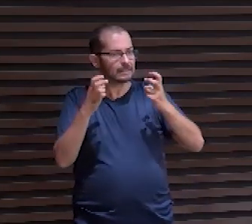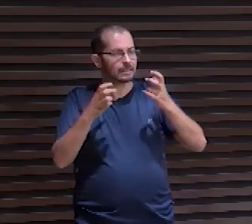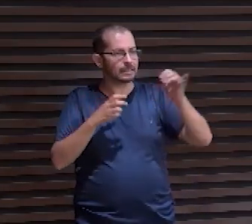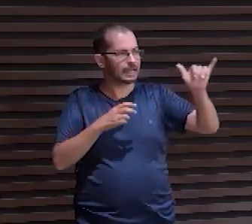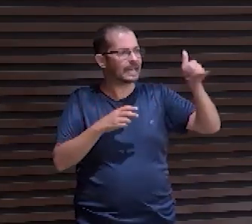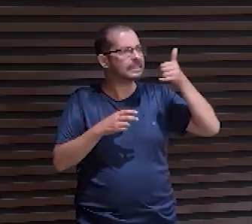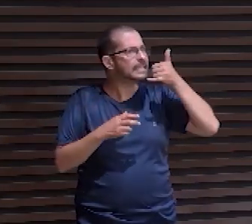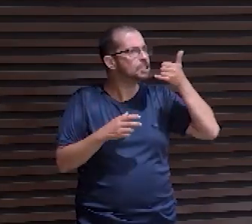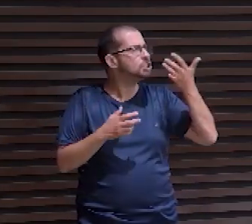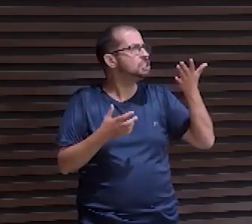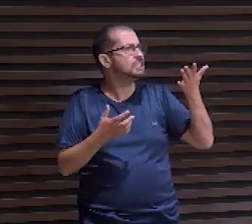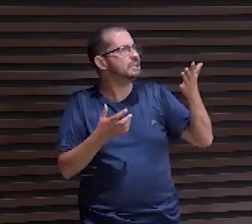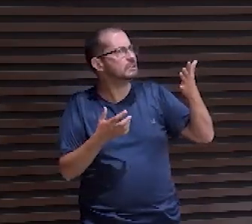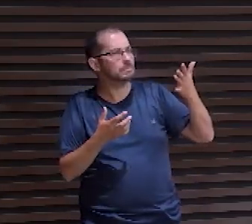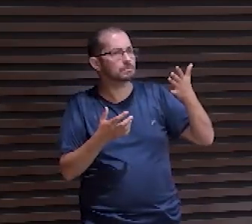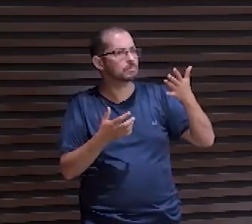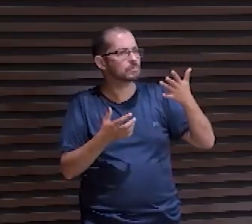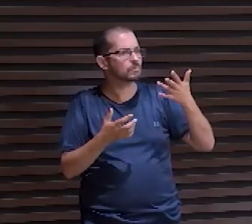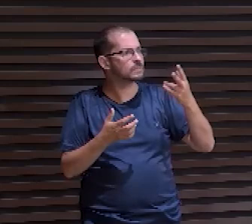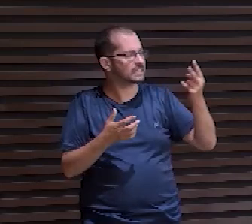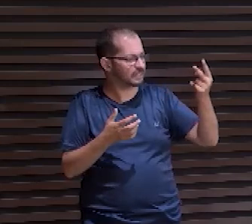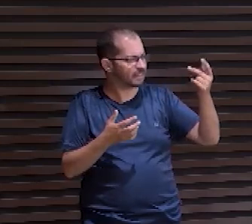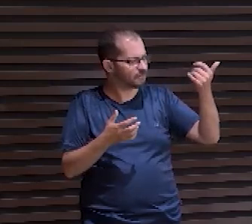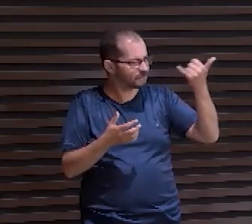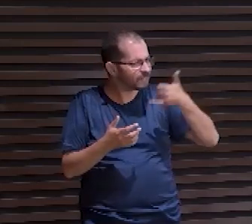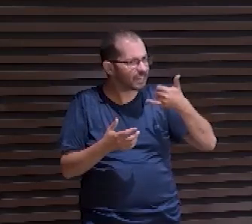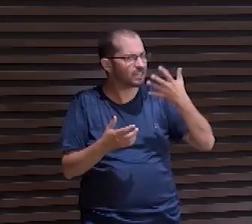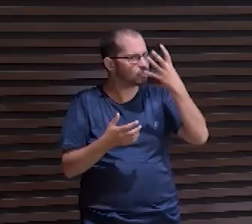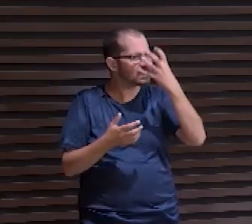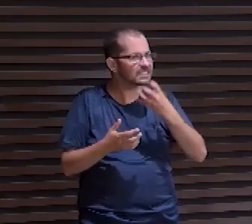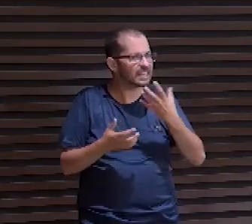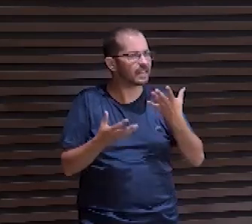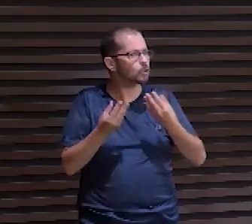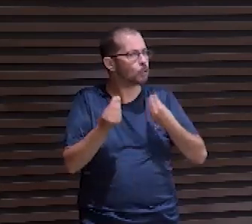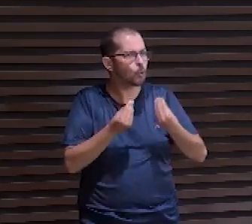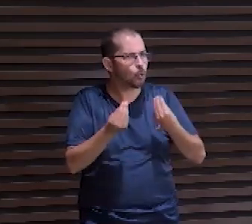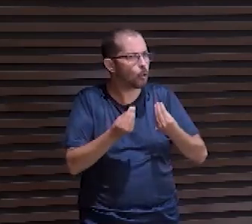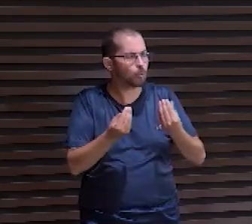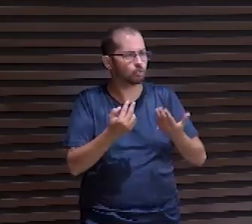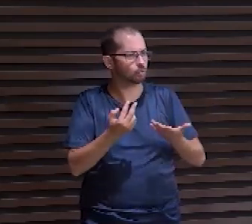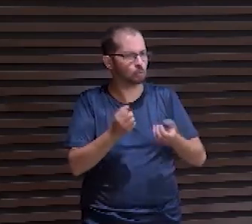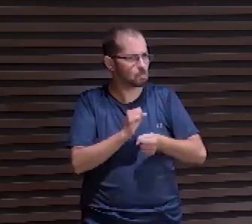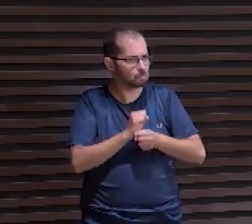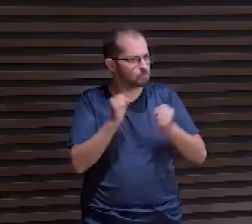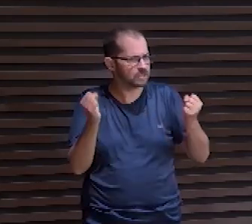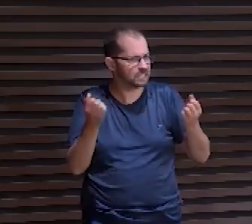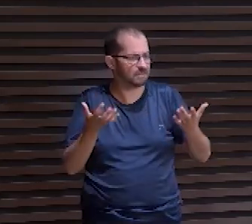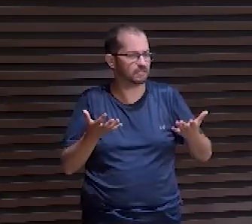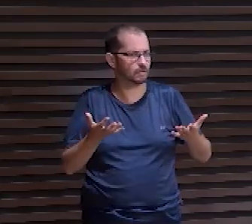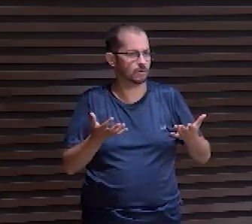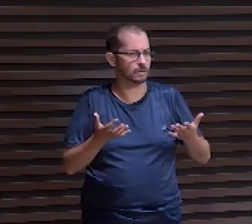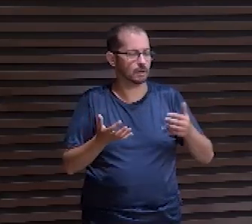por acaso? Você não está falando sério, não é possível. Bem,